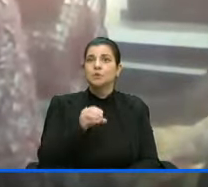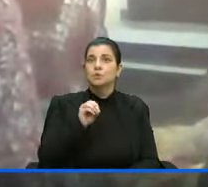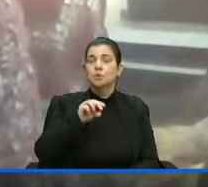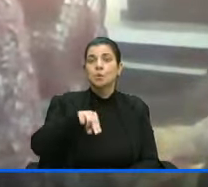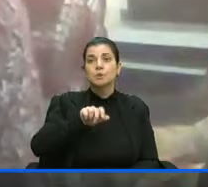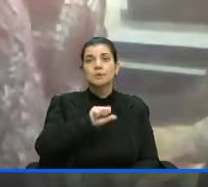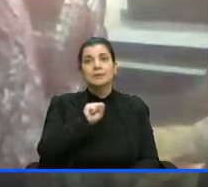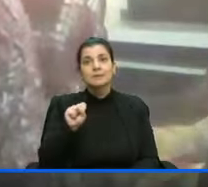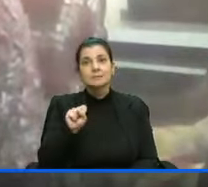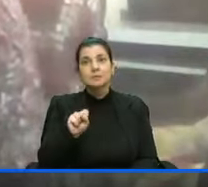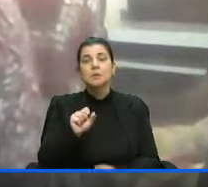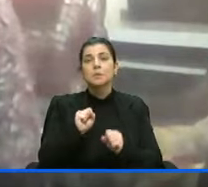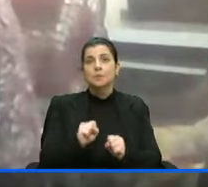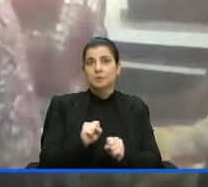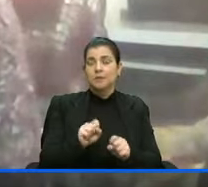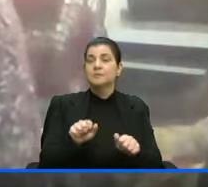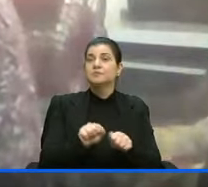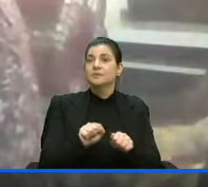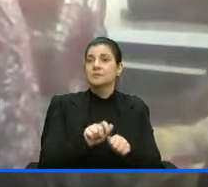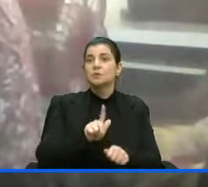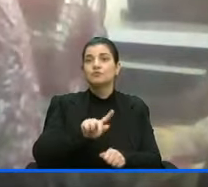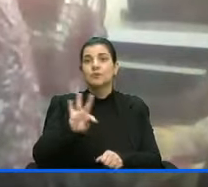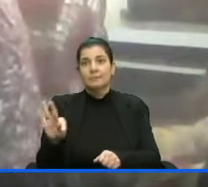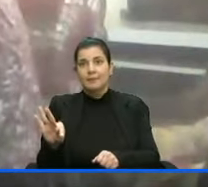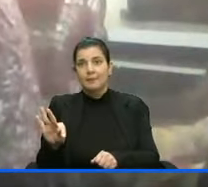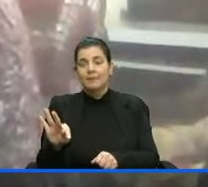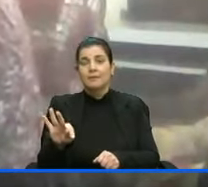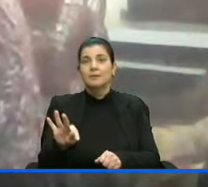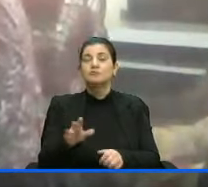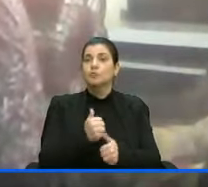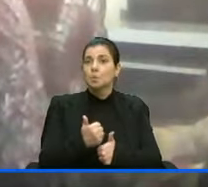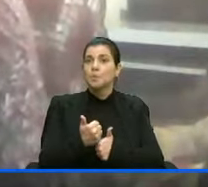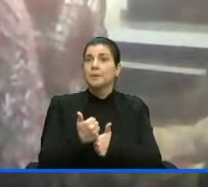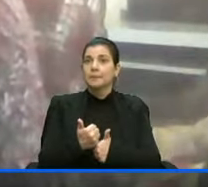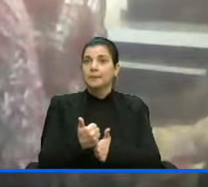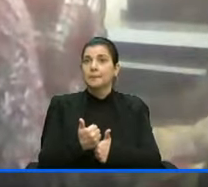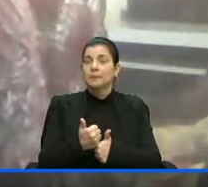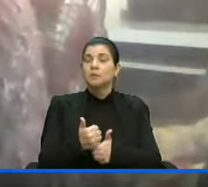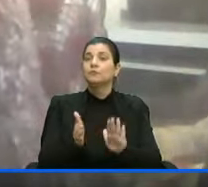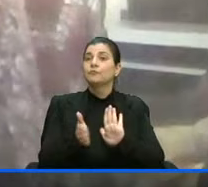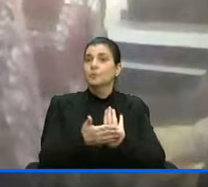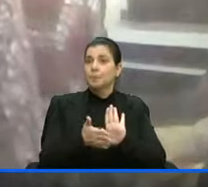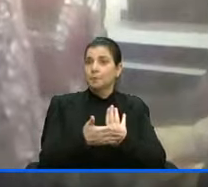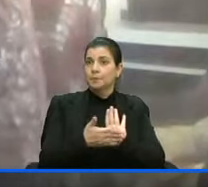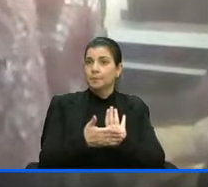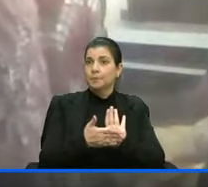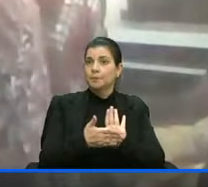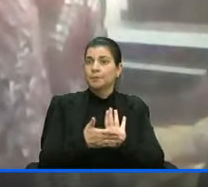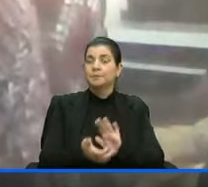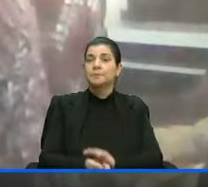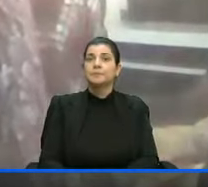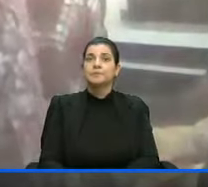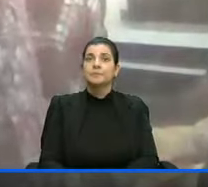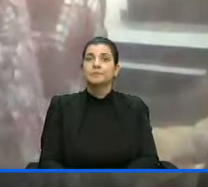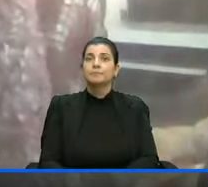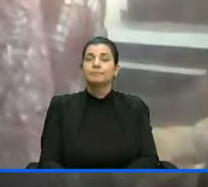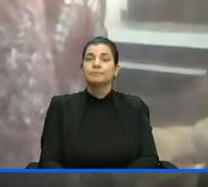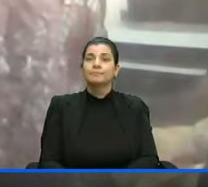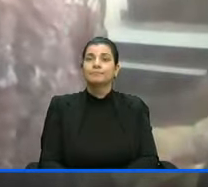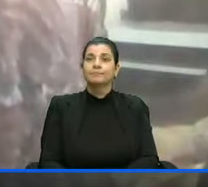pode fazer essa GT interinstitucional, assim, de acompanhamento. Vou propor ao Tribunal de Contas... Ah, que